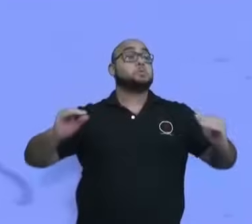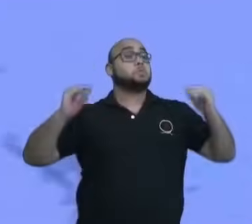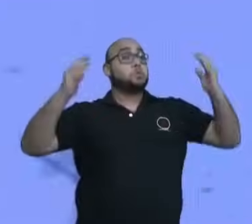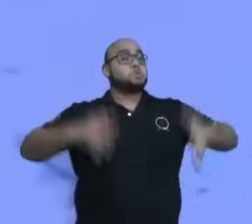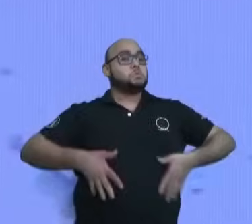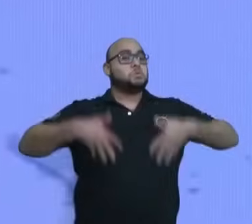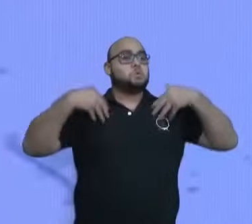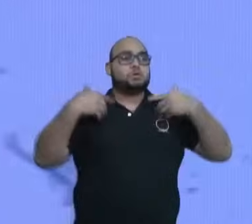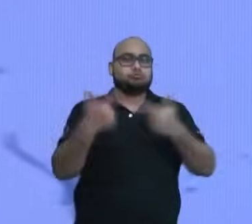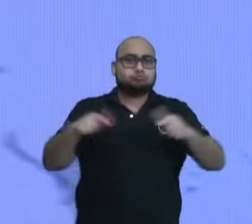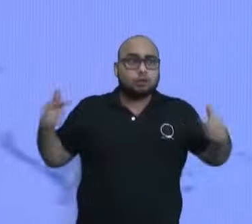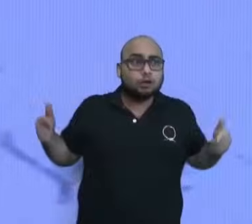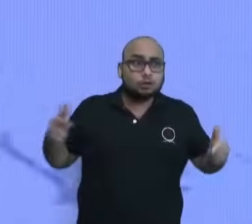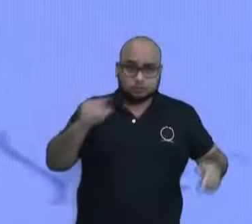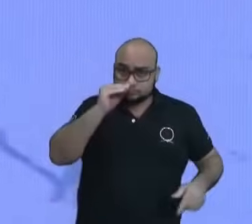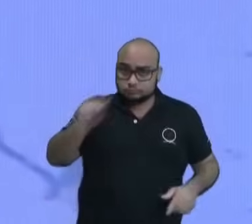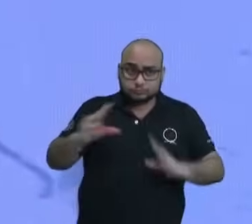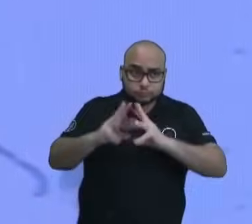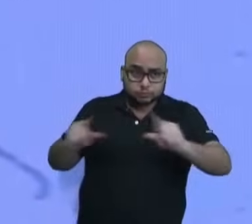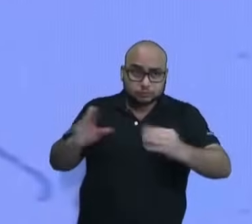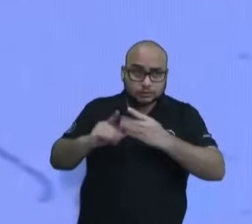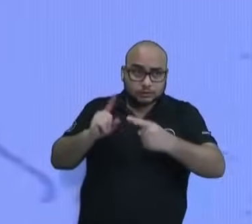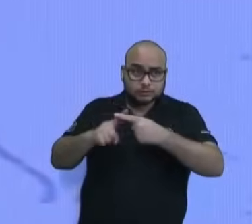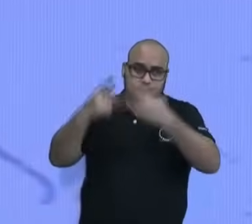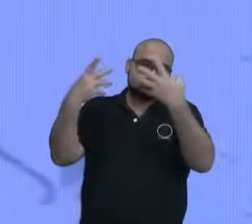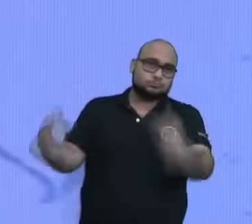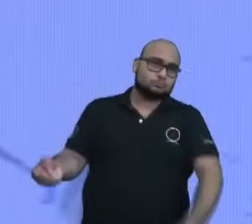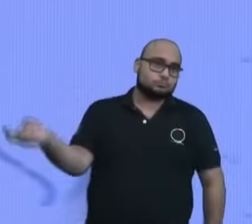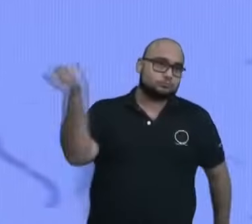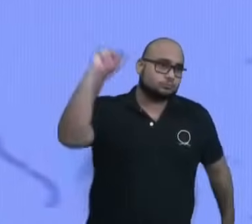eu não aceito e não me